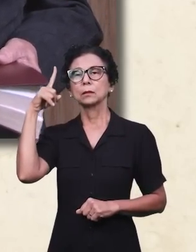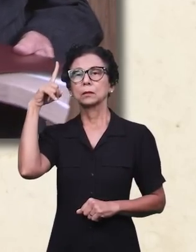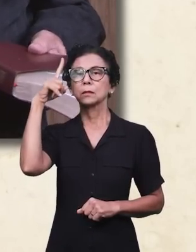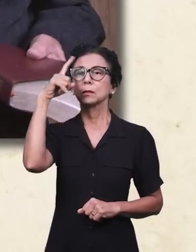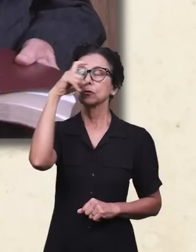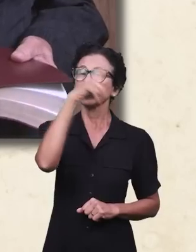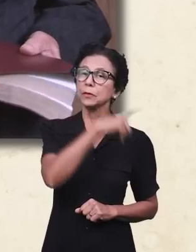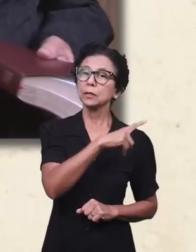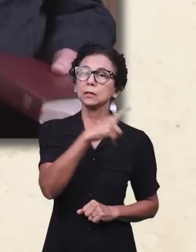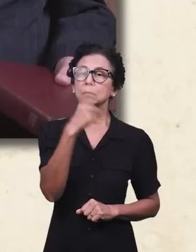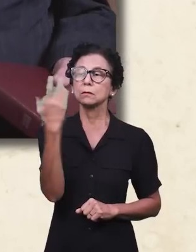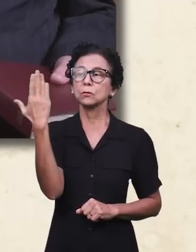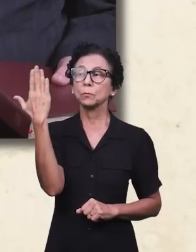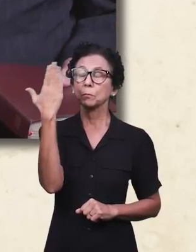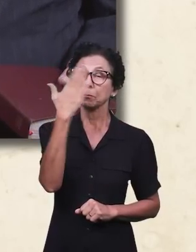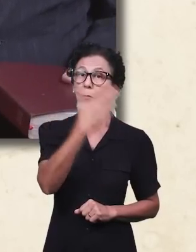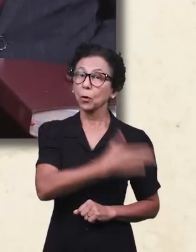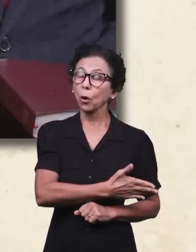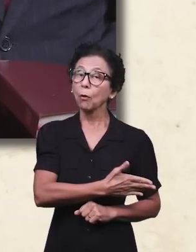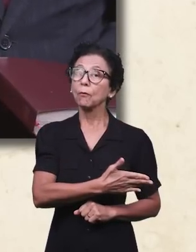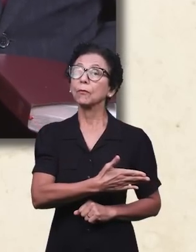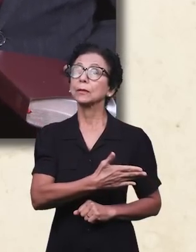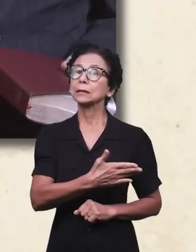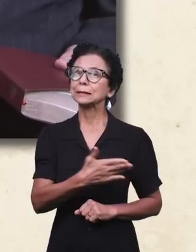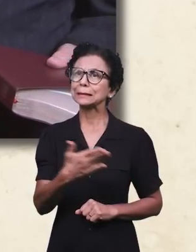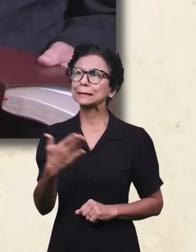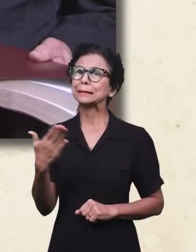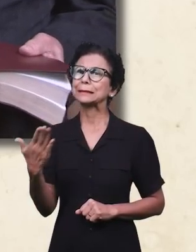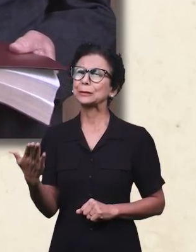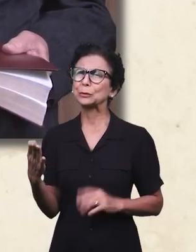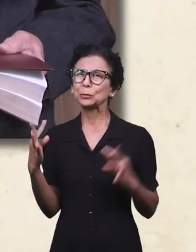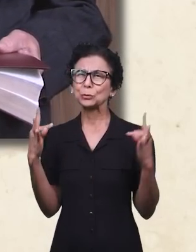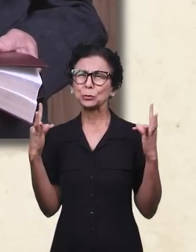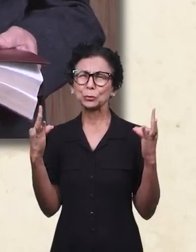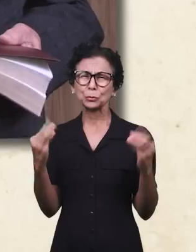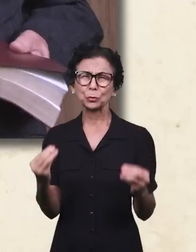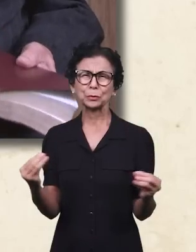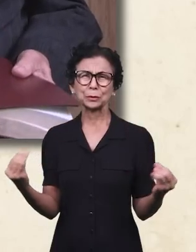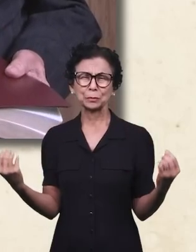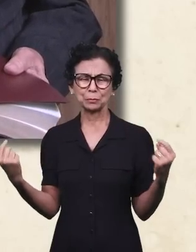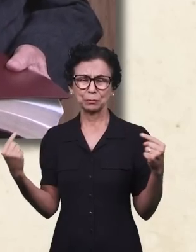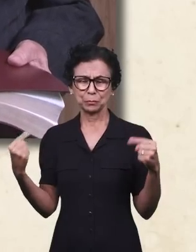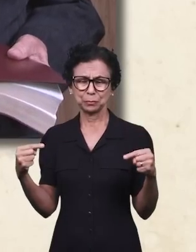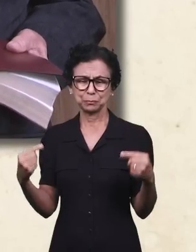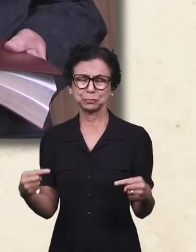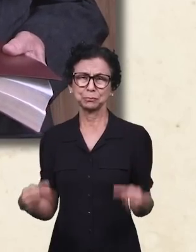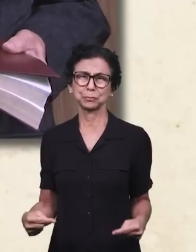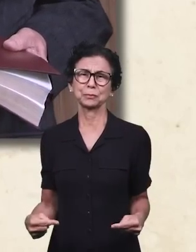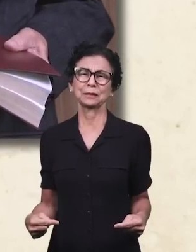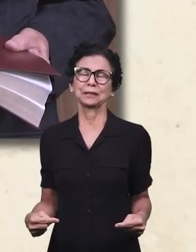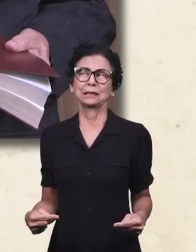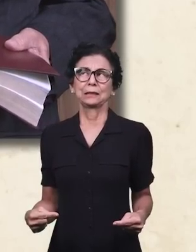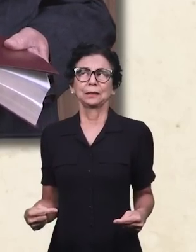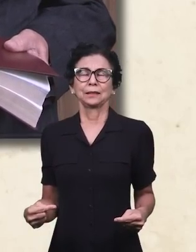que vêm as calamidades, em que sopram todas as sortes de oposição,